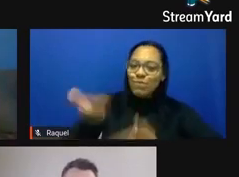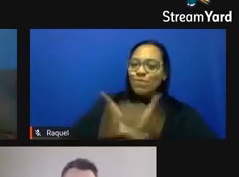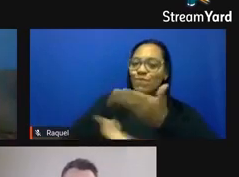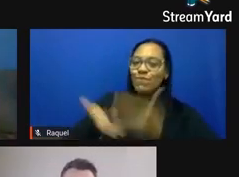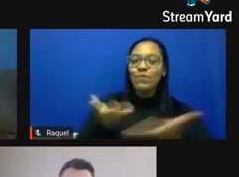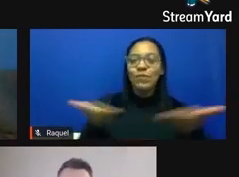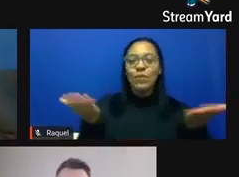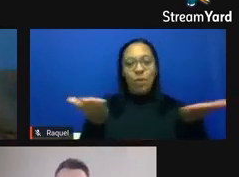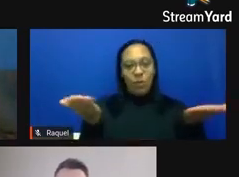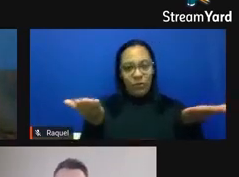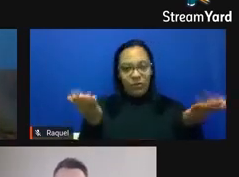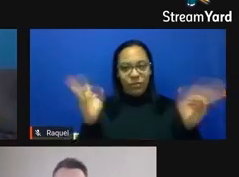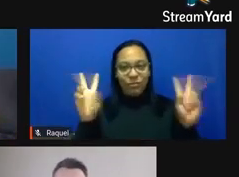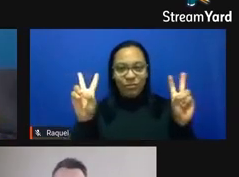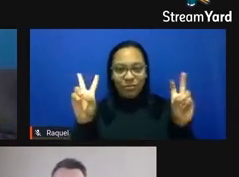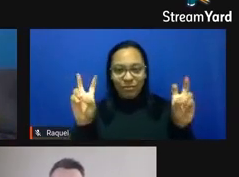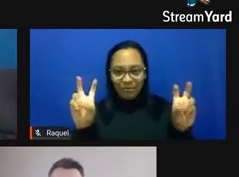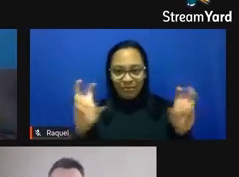debate.